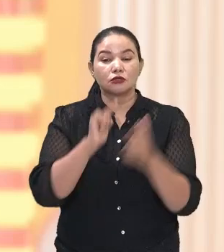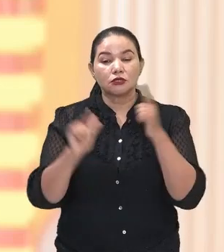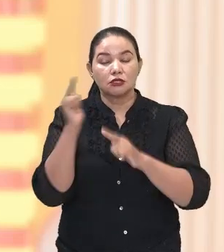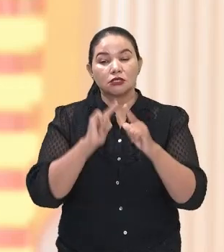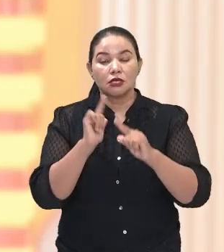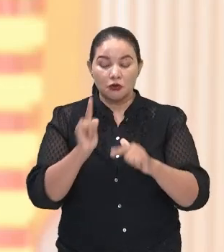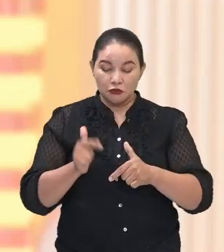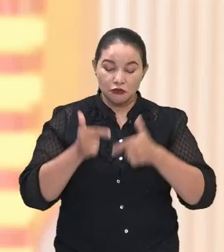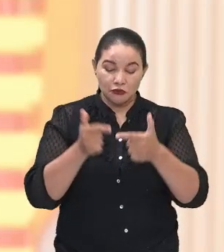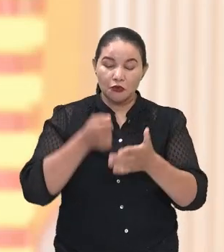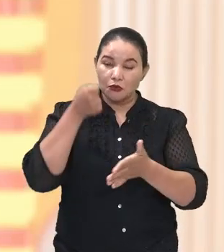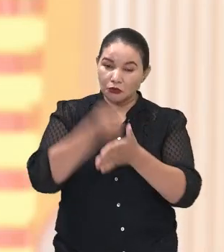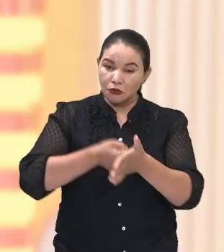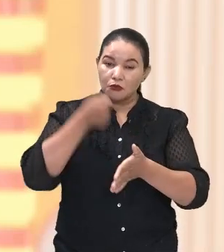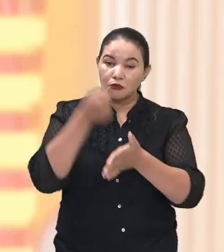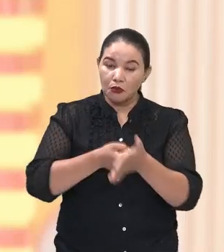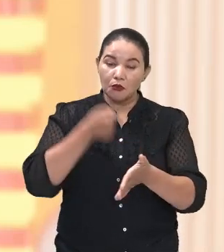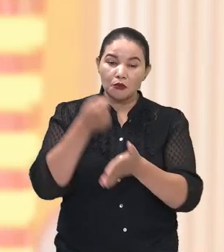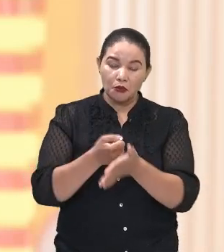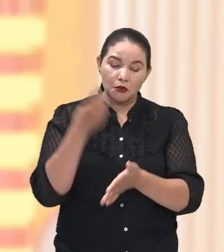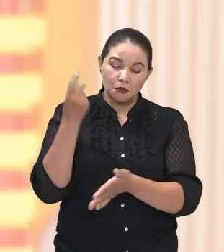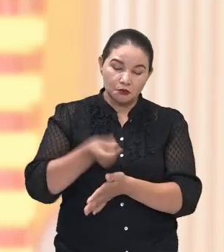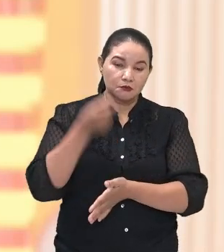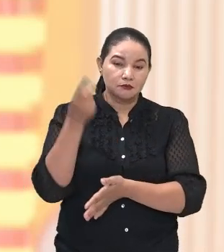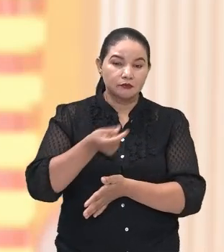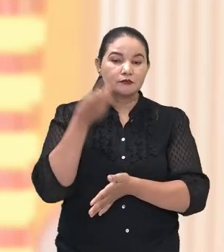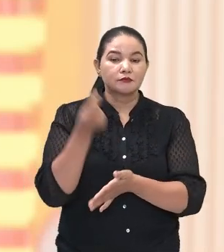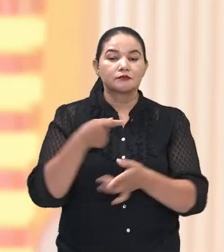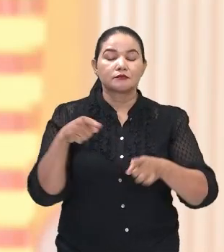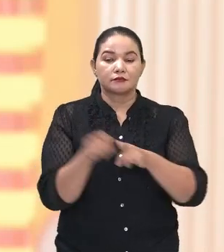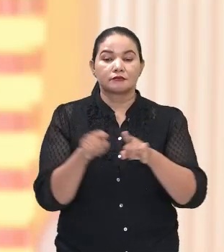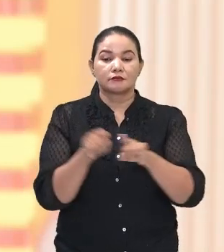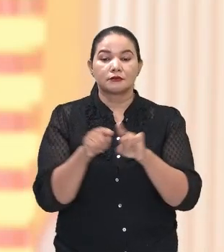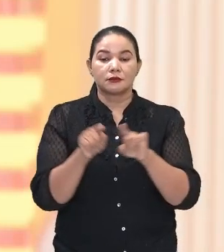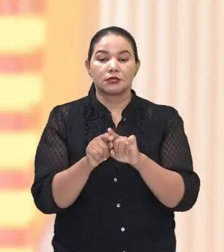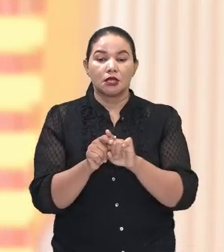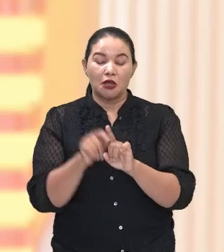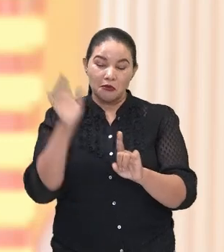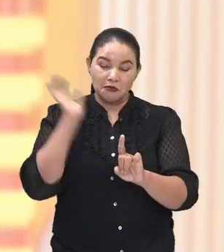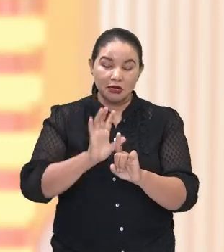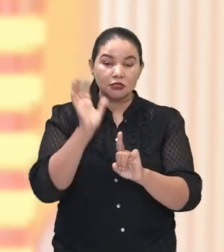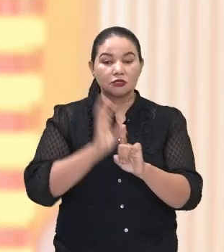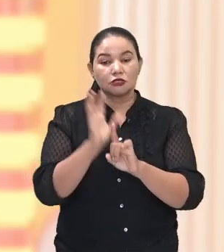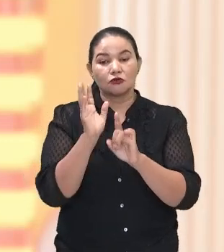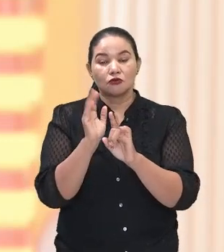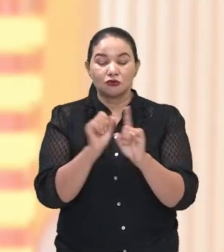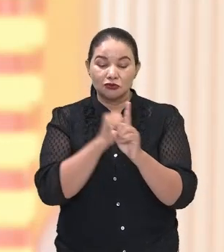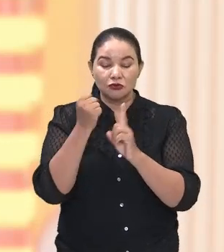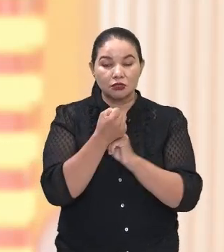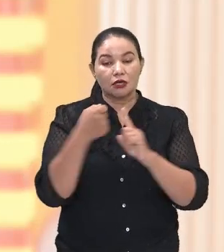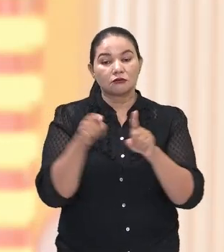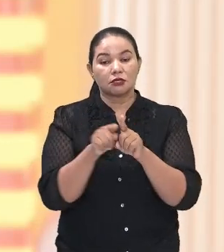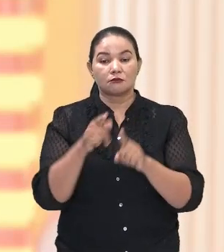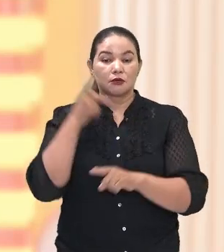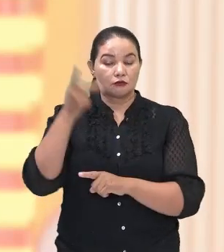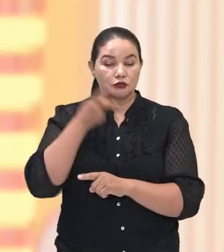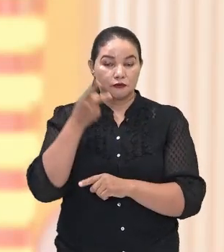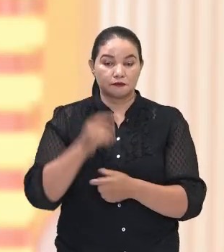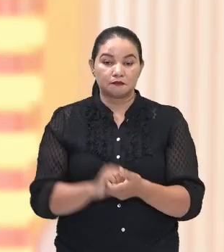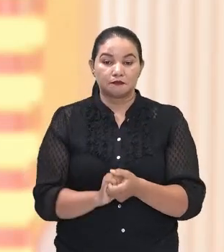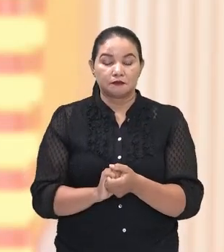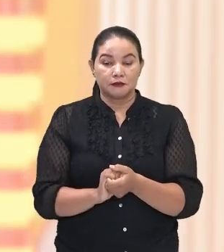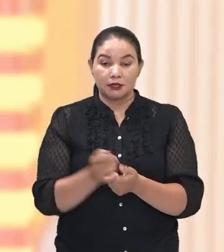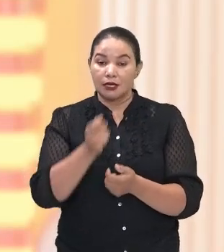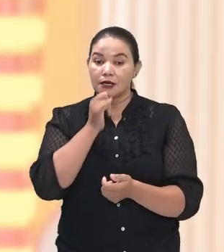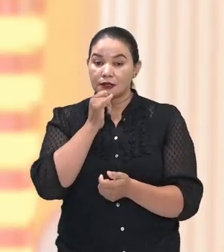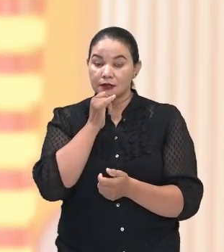lutas prolongadas e em resposta a pressões sociais e políticas. Um exemplo desses avanços que a